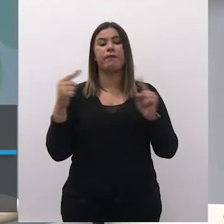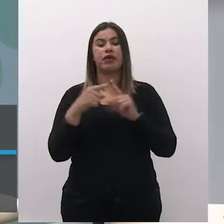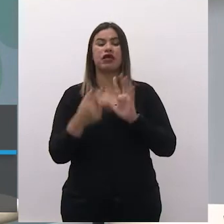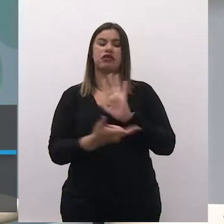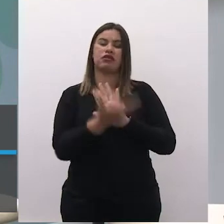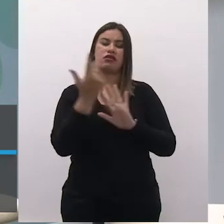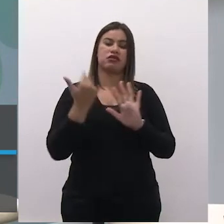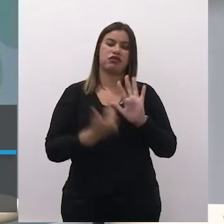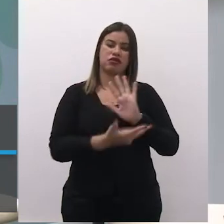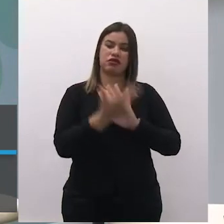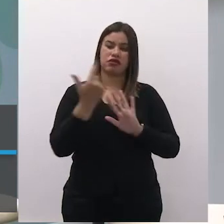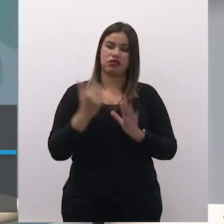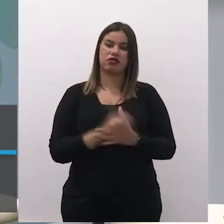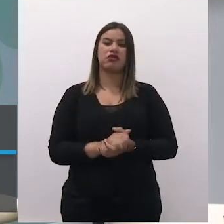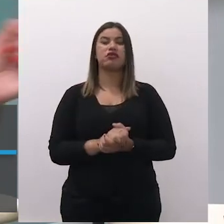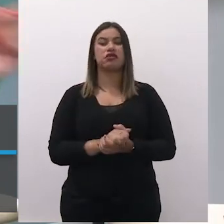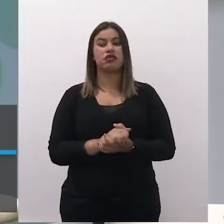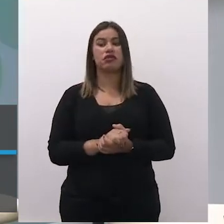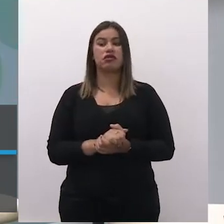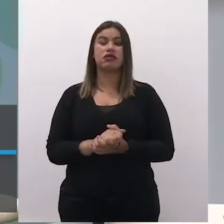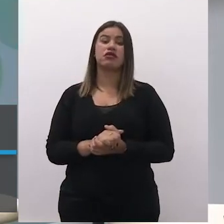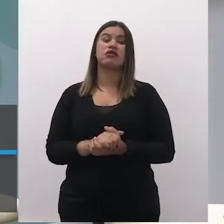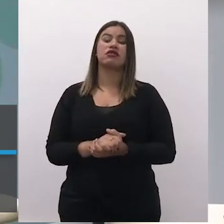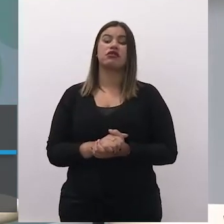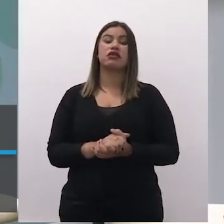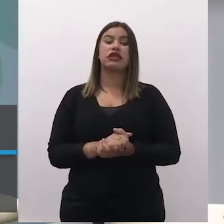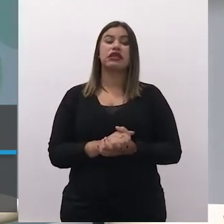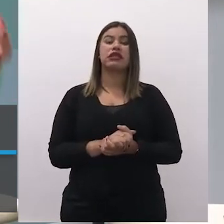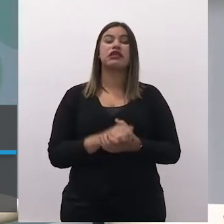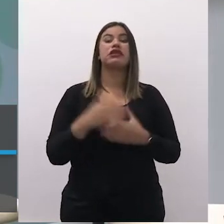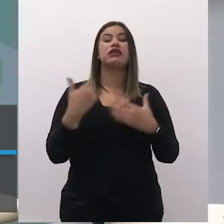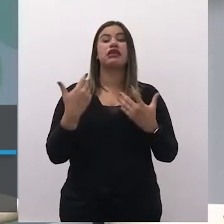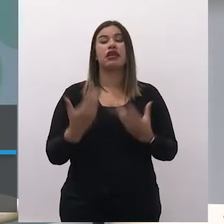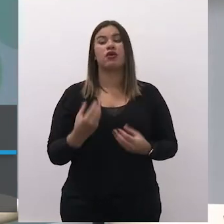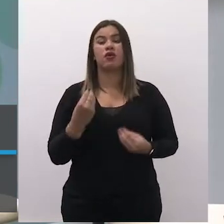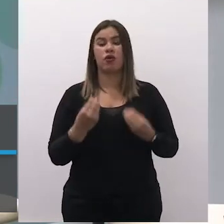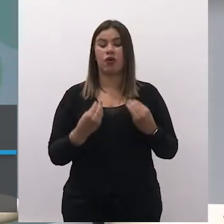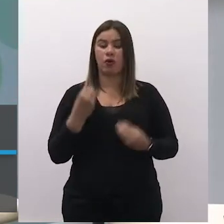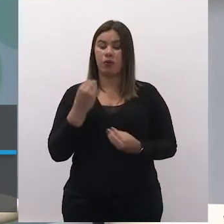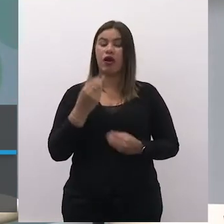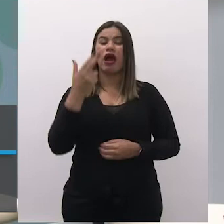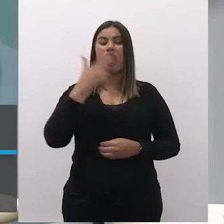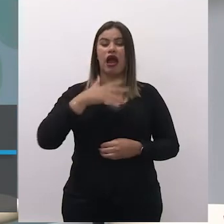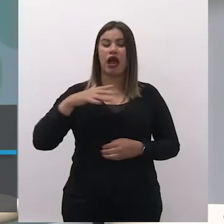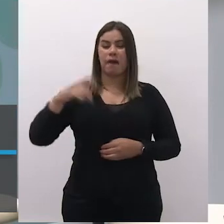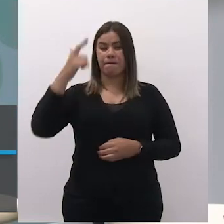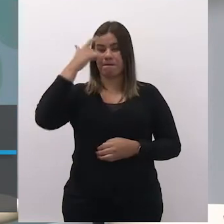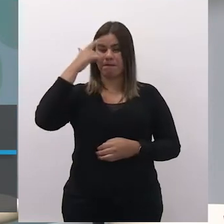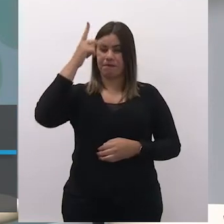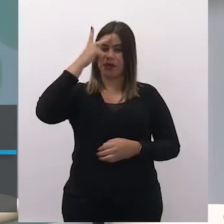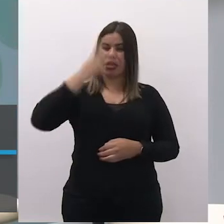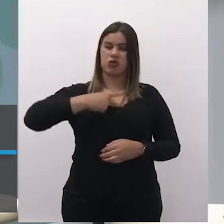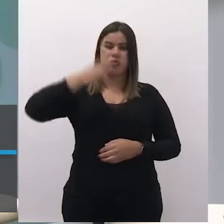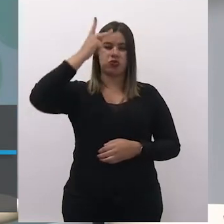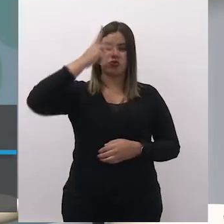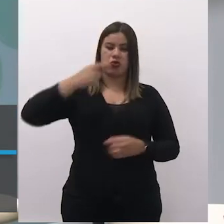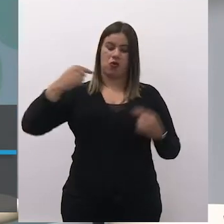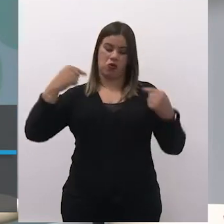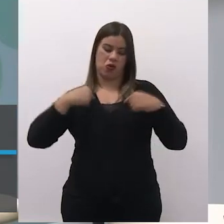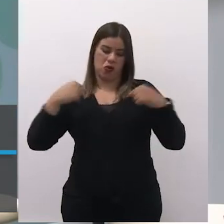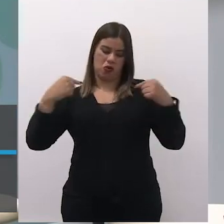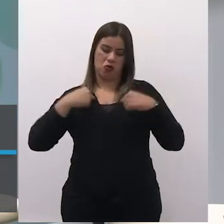a criança continua egocêntrica. Nessa fase, Grazi, a criança ela pensa muito em si, né, nos seus